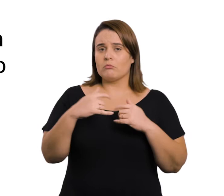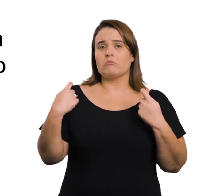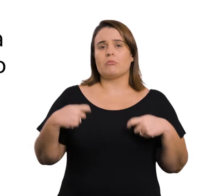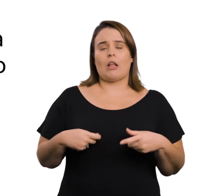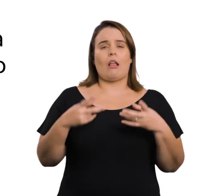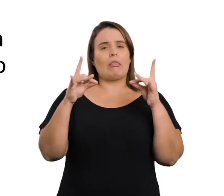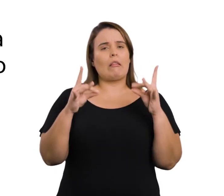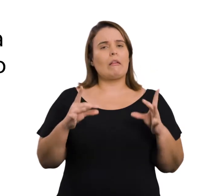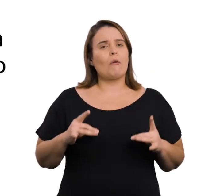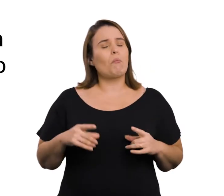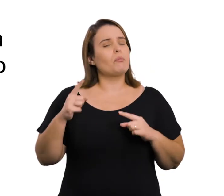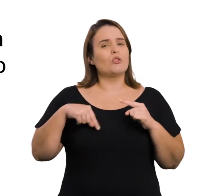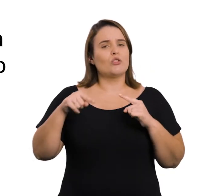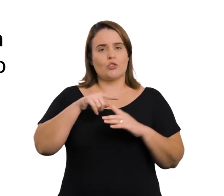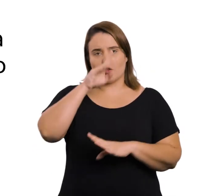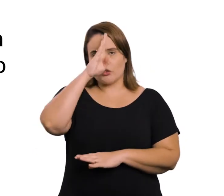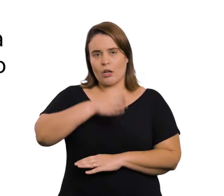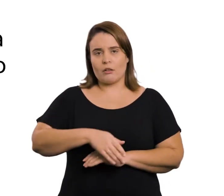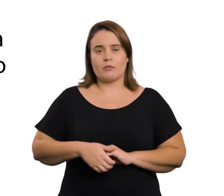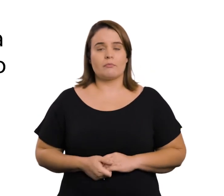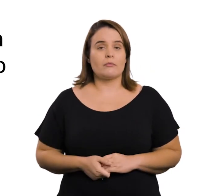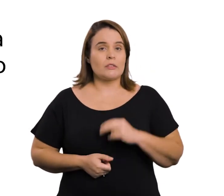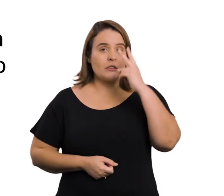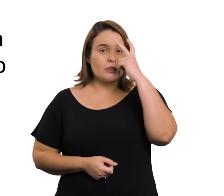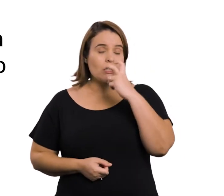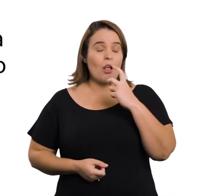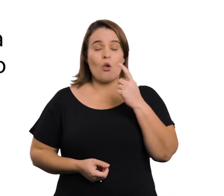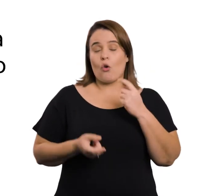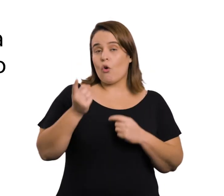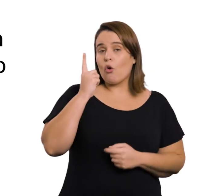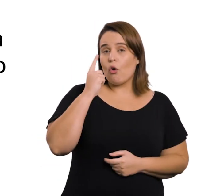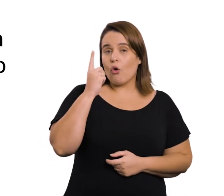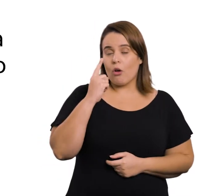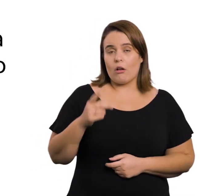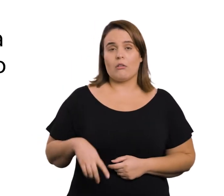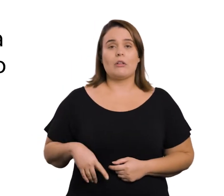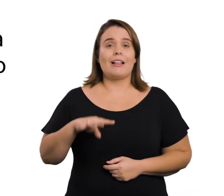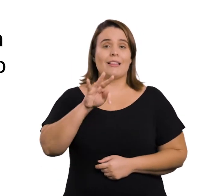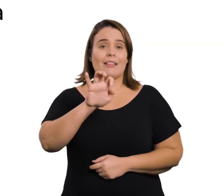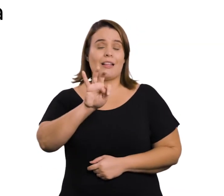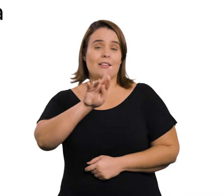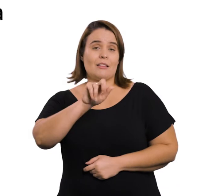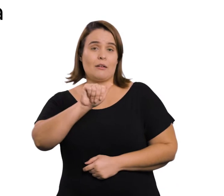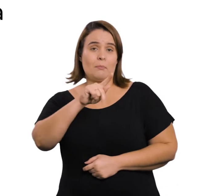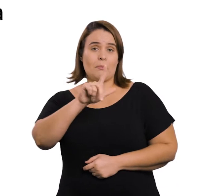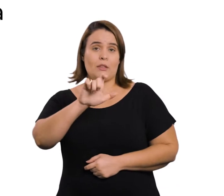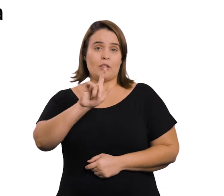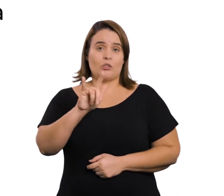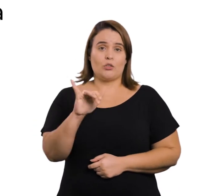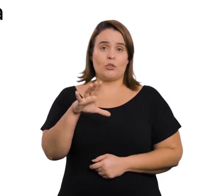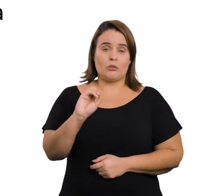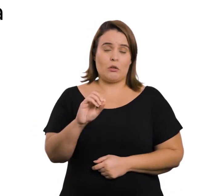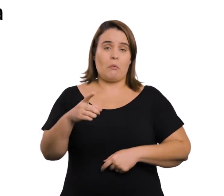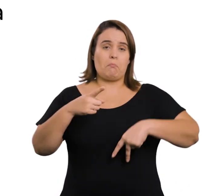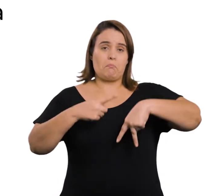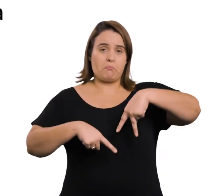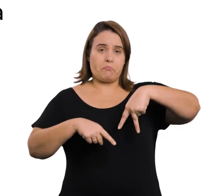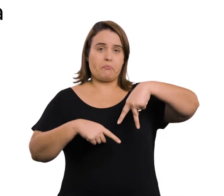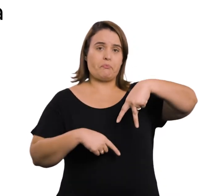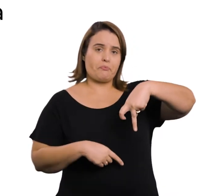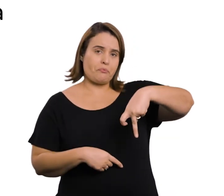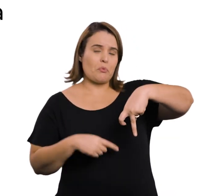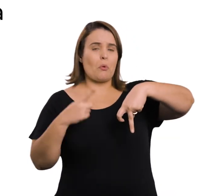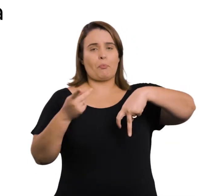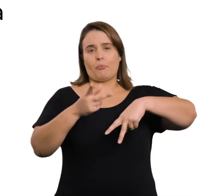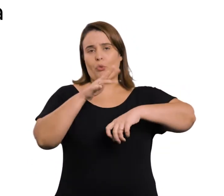para o contexto da notícia, procure dar uma descrição objetiva: cego do olho direito, tetraplégico, que tem a perna